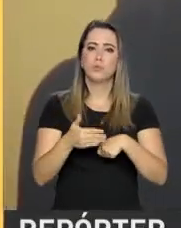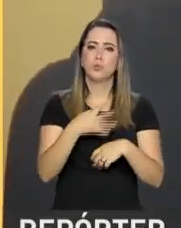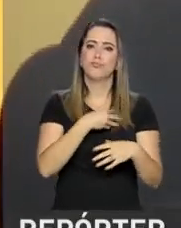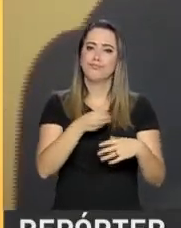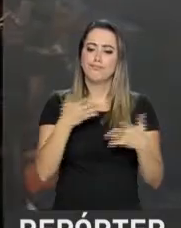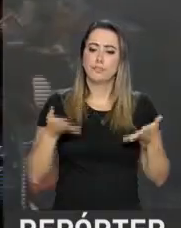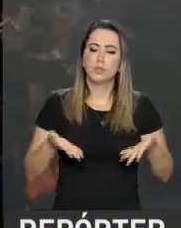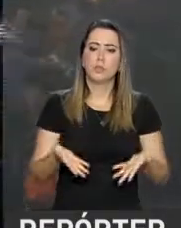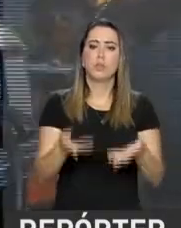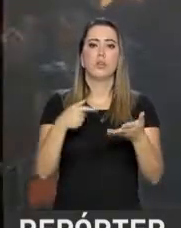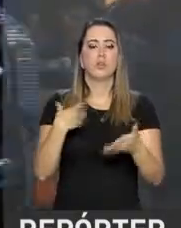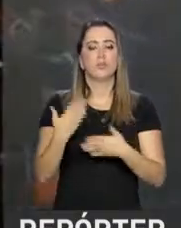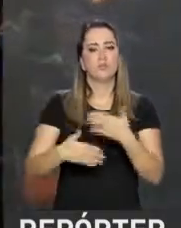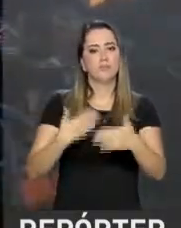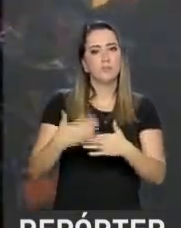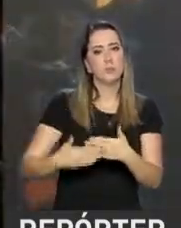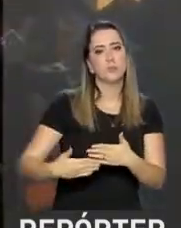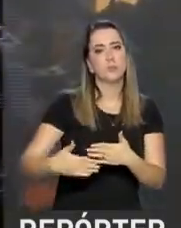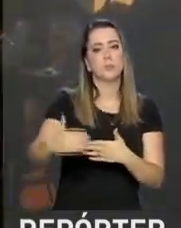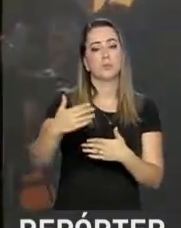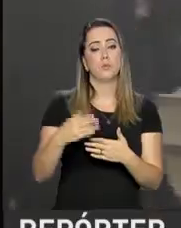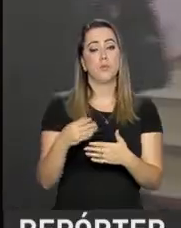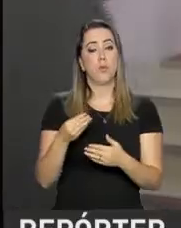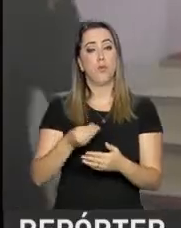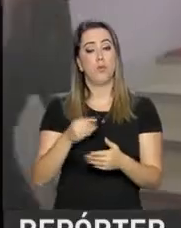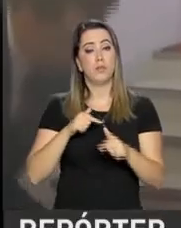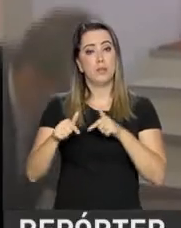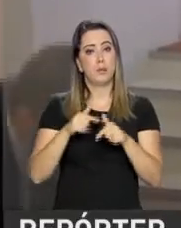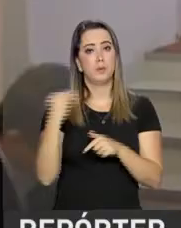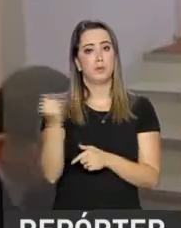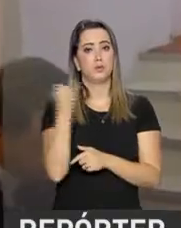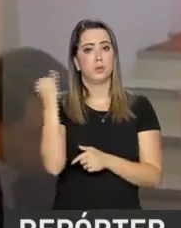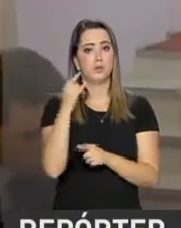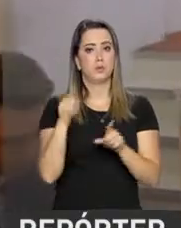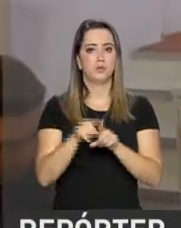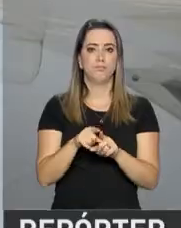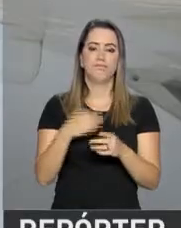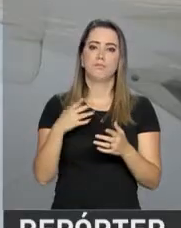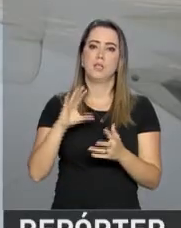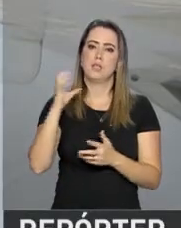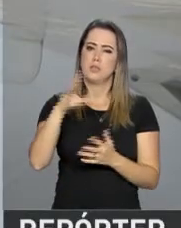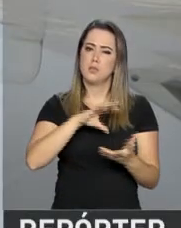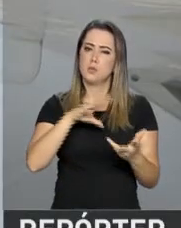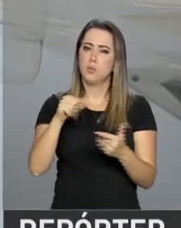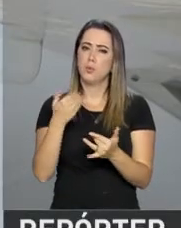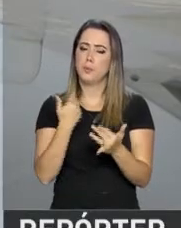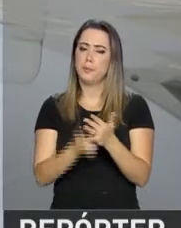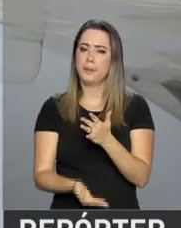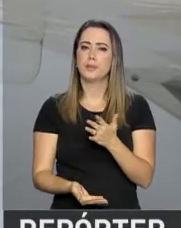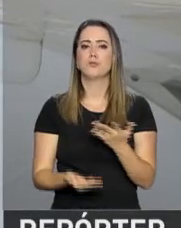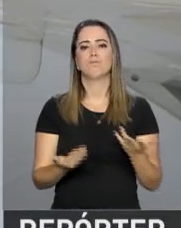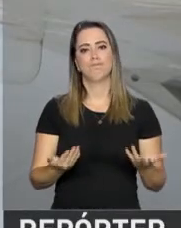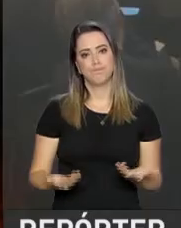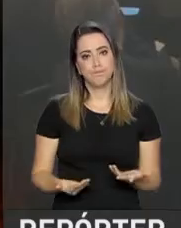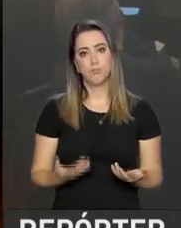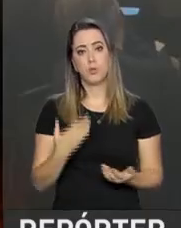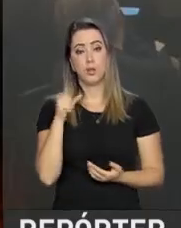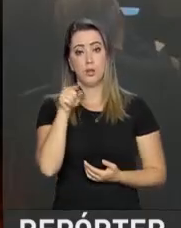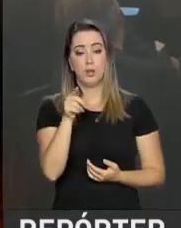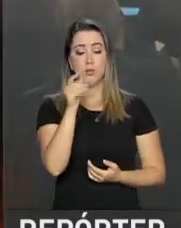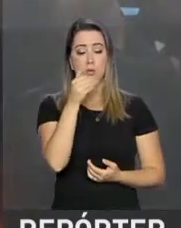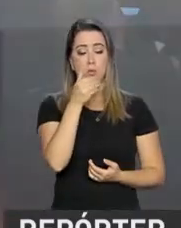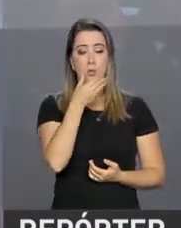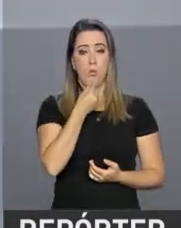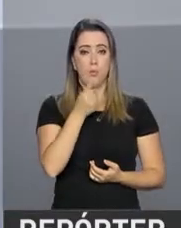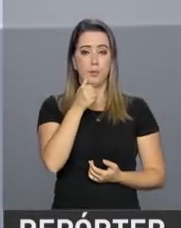legado vão viver por muito tempo para temer a ciência eo mundo perdem um grande aliado o físico britânico morreu aos